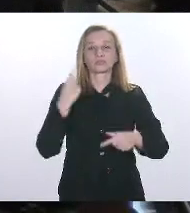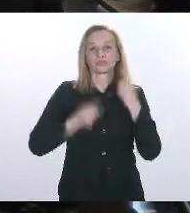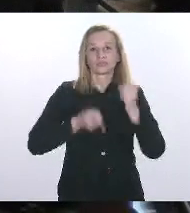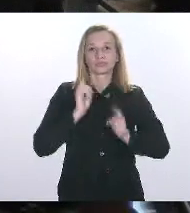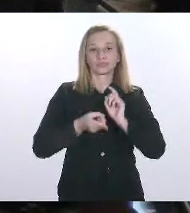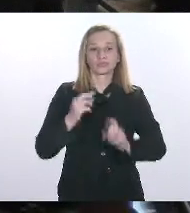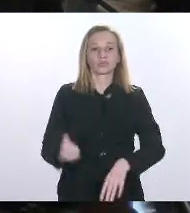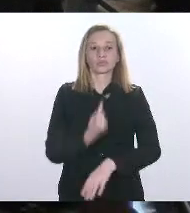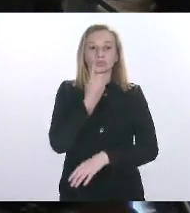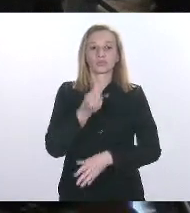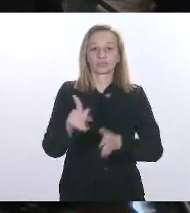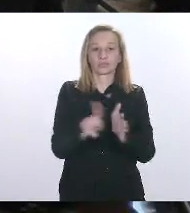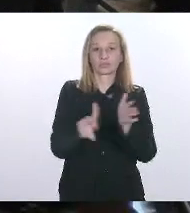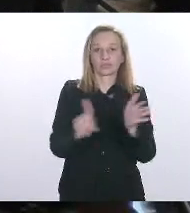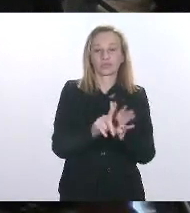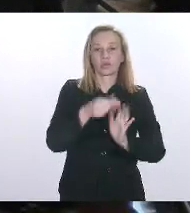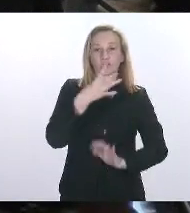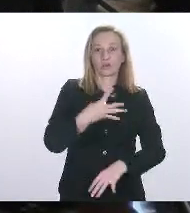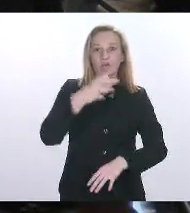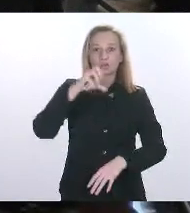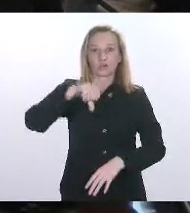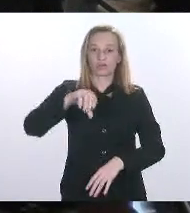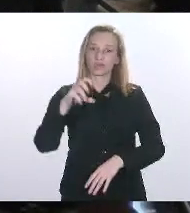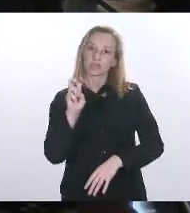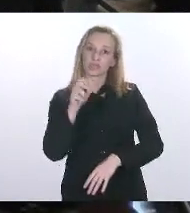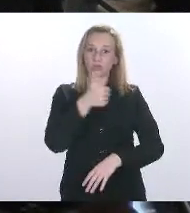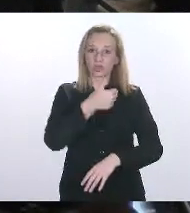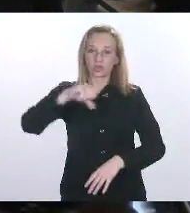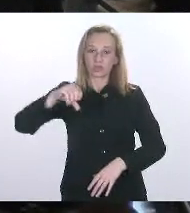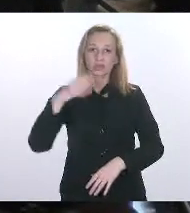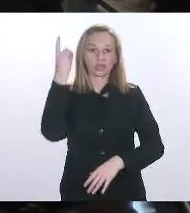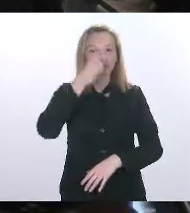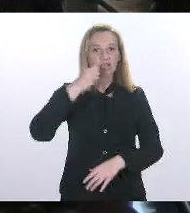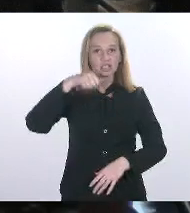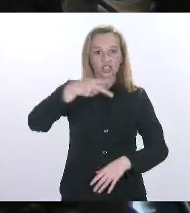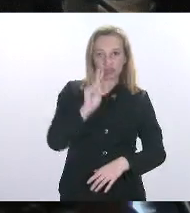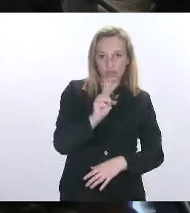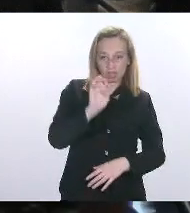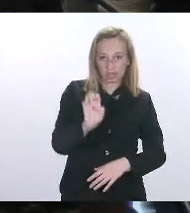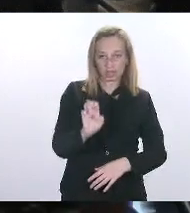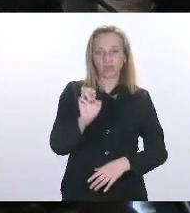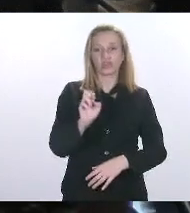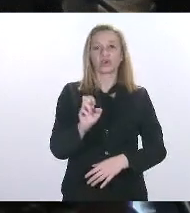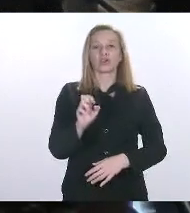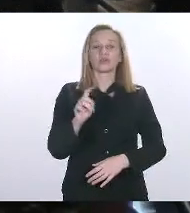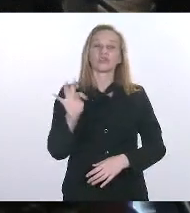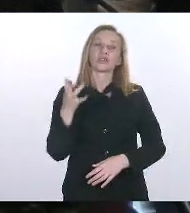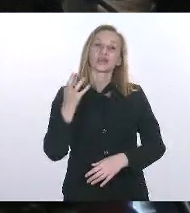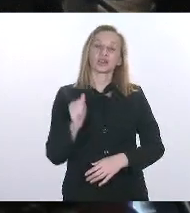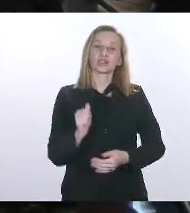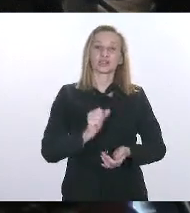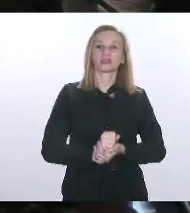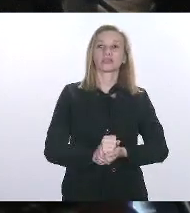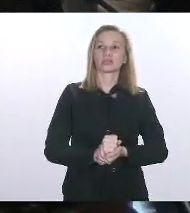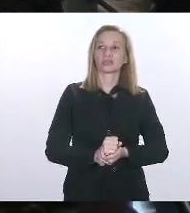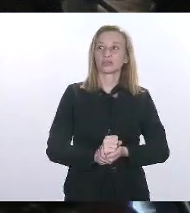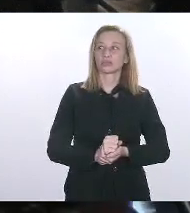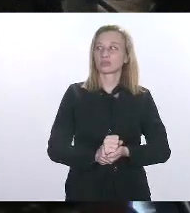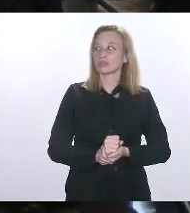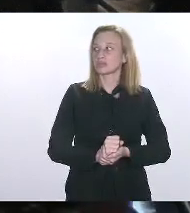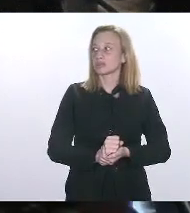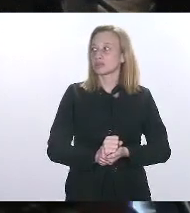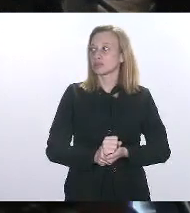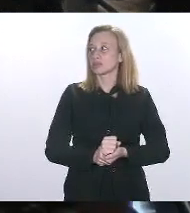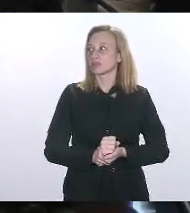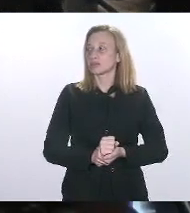discussão única, projeto de lei 495 de 19, de autoria do deputado Alexandre Freitas, que dispõe, em consonância com o que prevê a Constituição Federal,